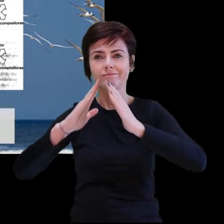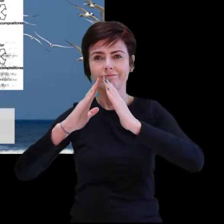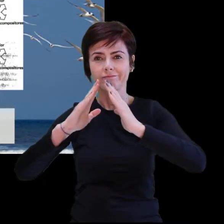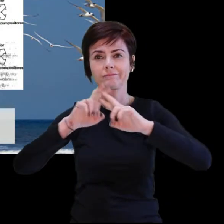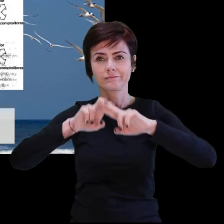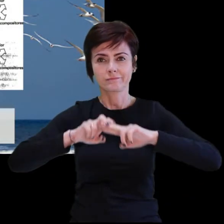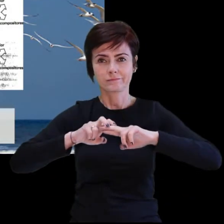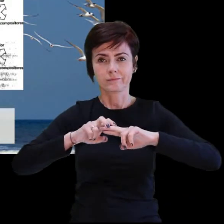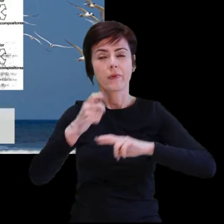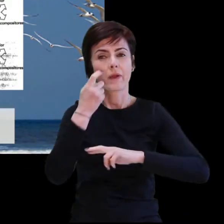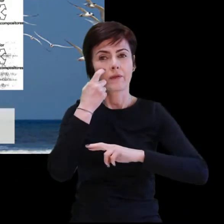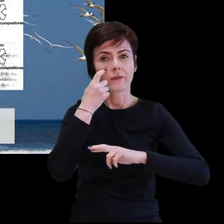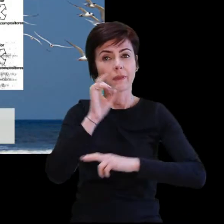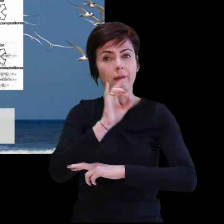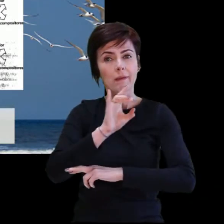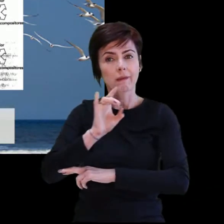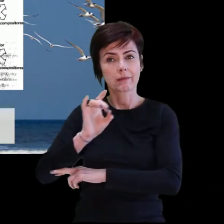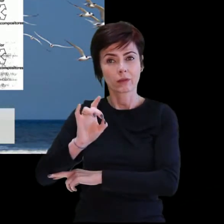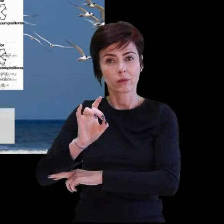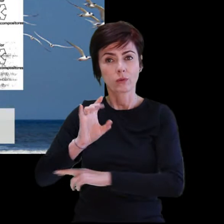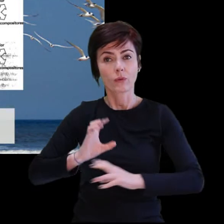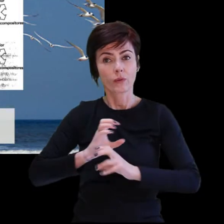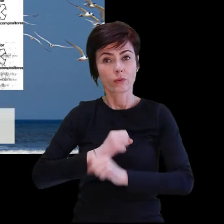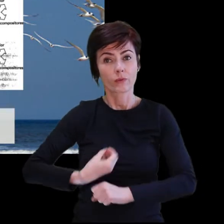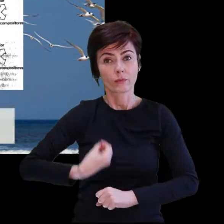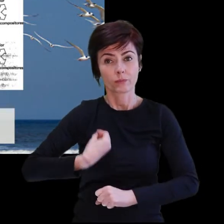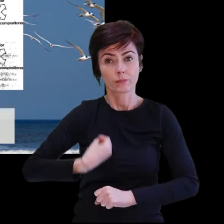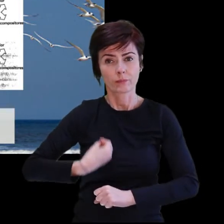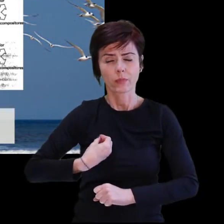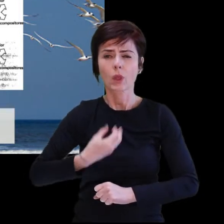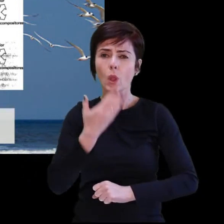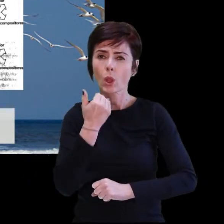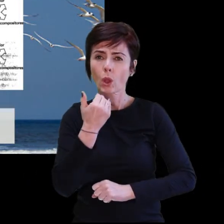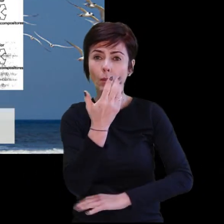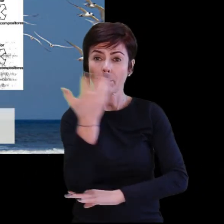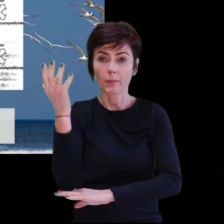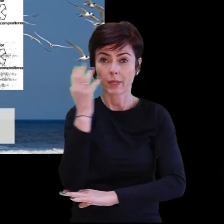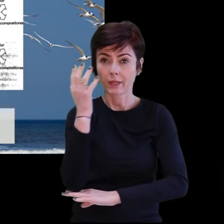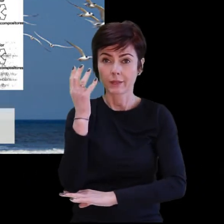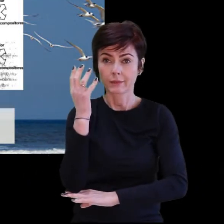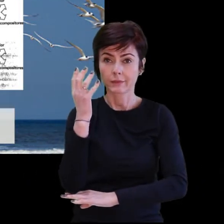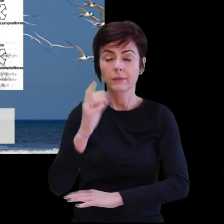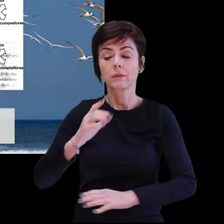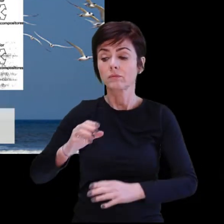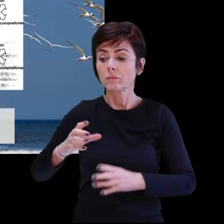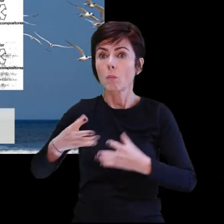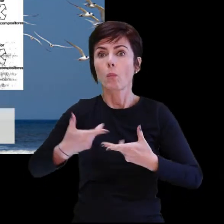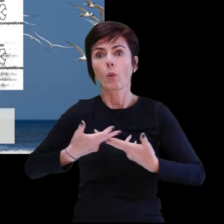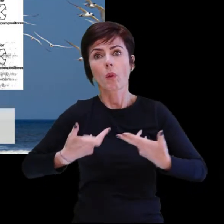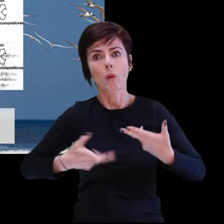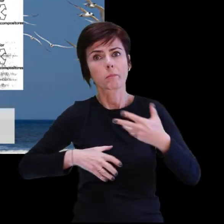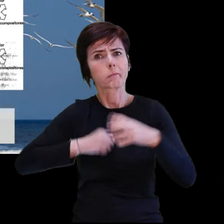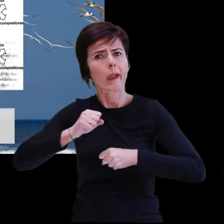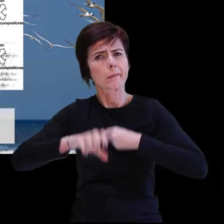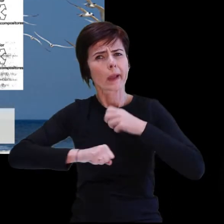de pirâmide, né? Então vejam que cada um desses organismos herbívoros que comem os produtores,